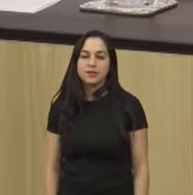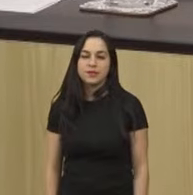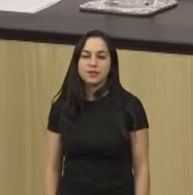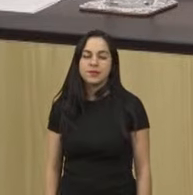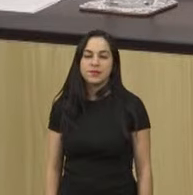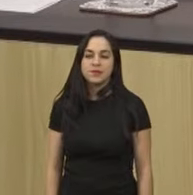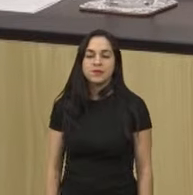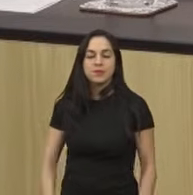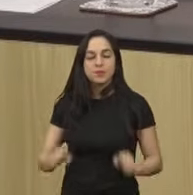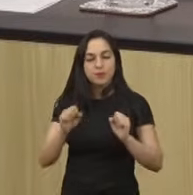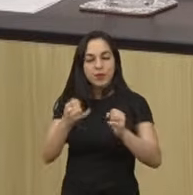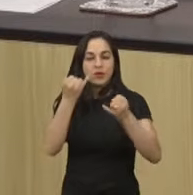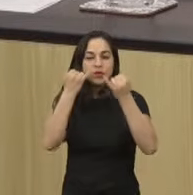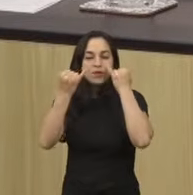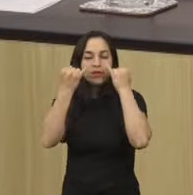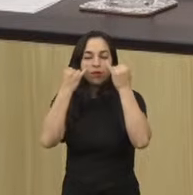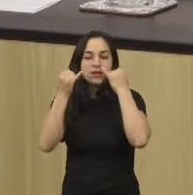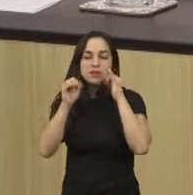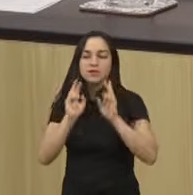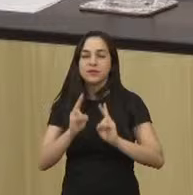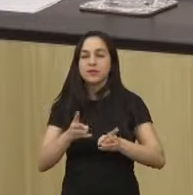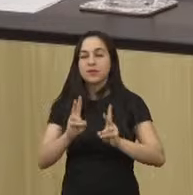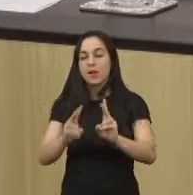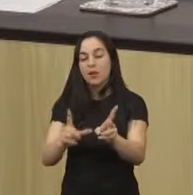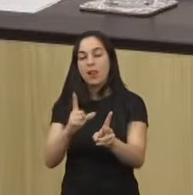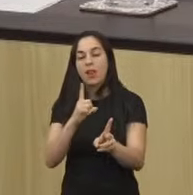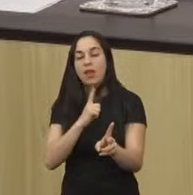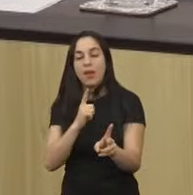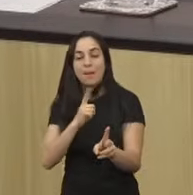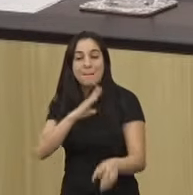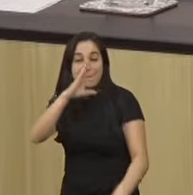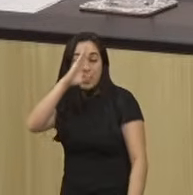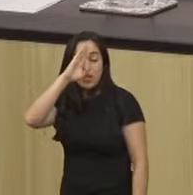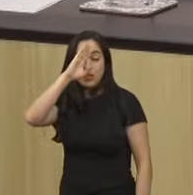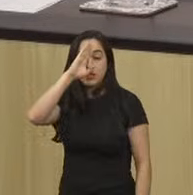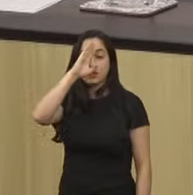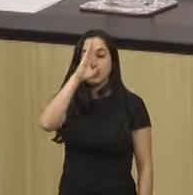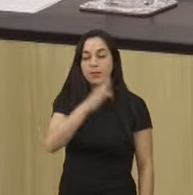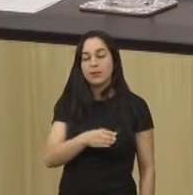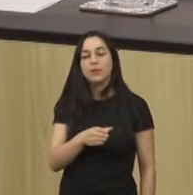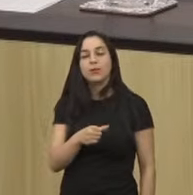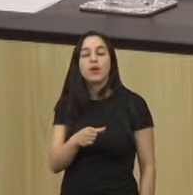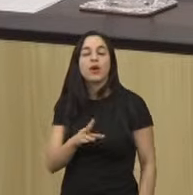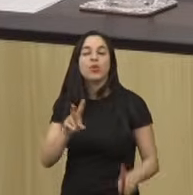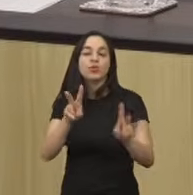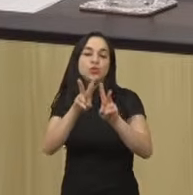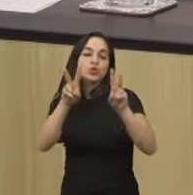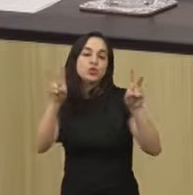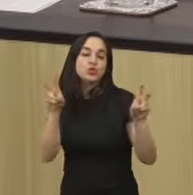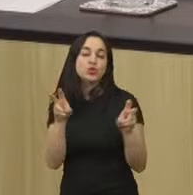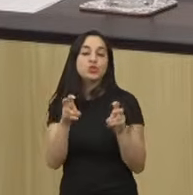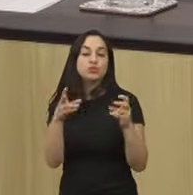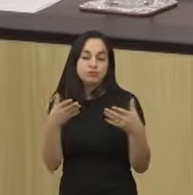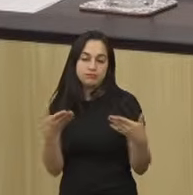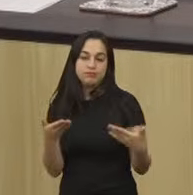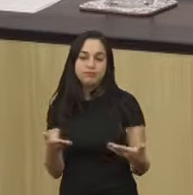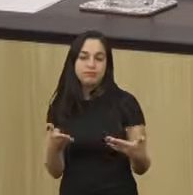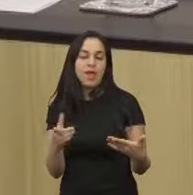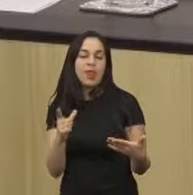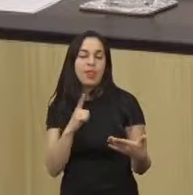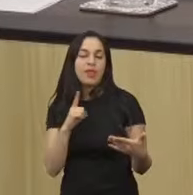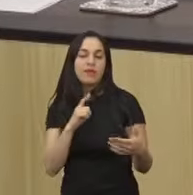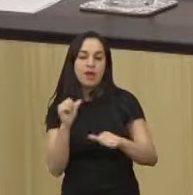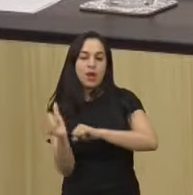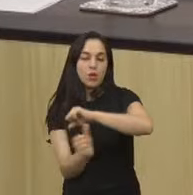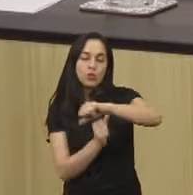ofertar formações contínuas que conterão prioritariamente os seguintes temas. Essas foram as alterações, senhor